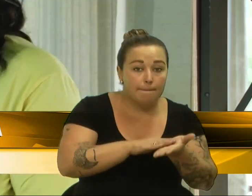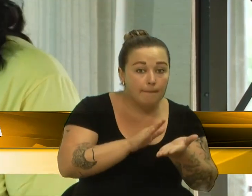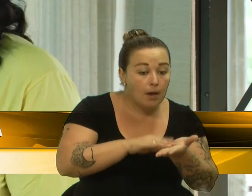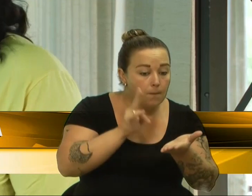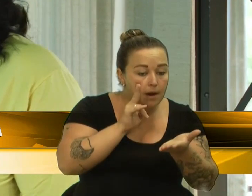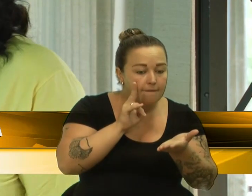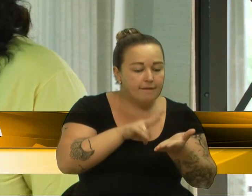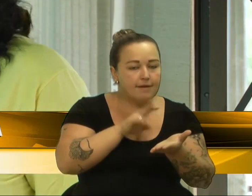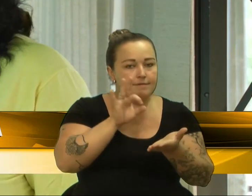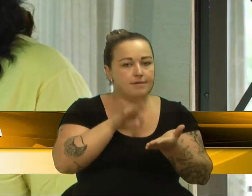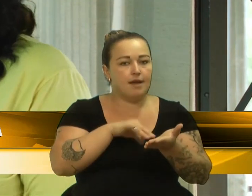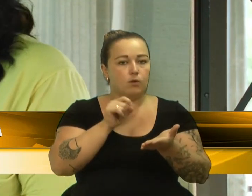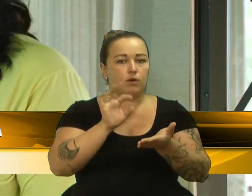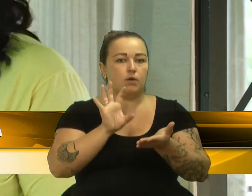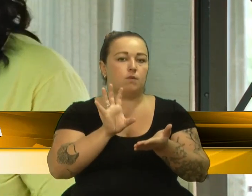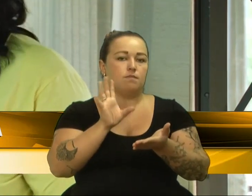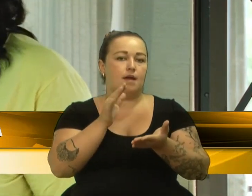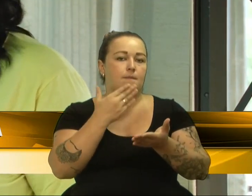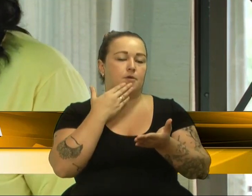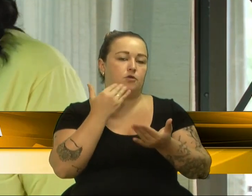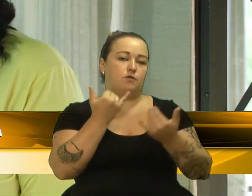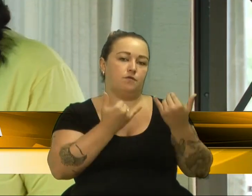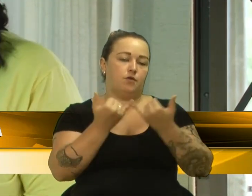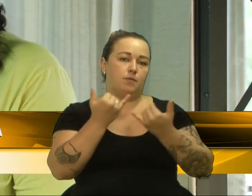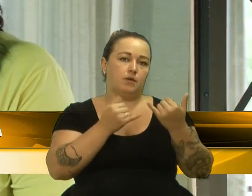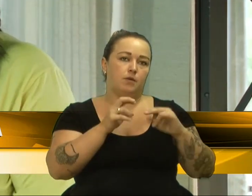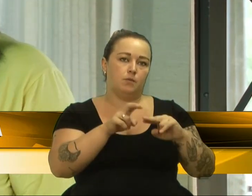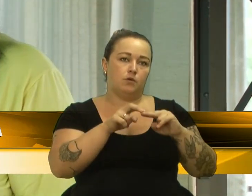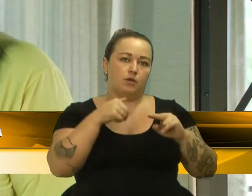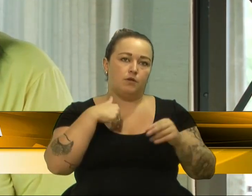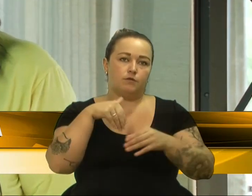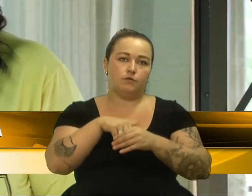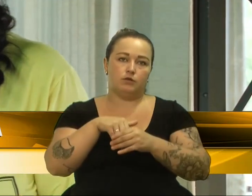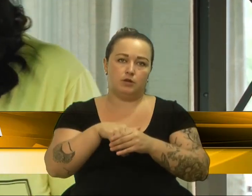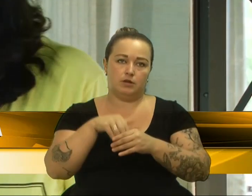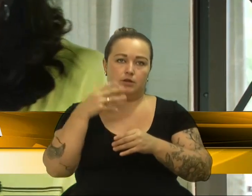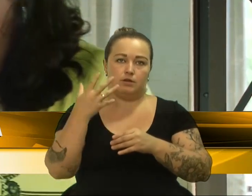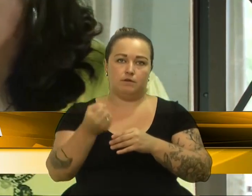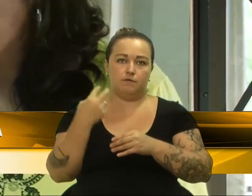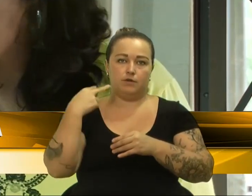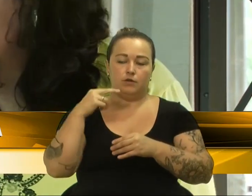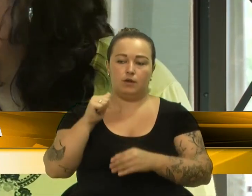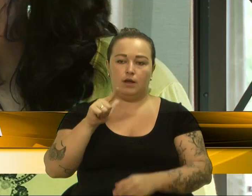em cima, né, de papéis e de fatos concretos. Então, votarei favorável, vereador Alberto.